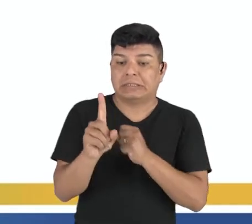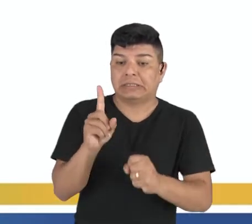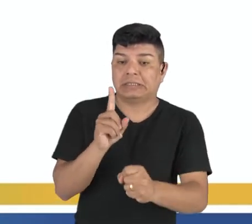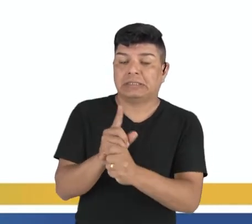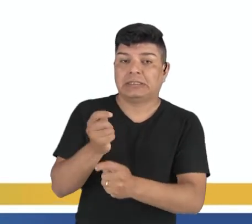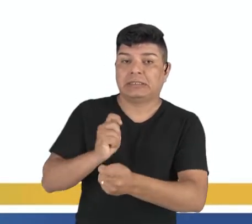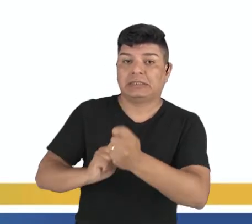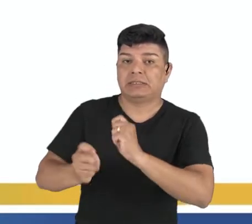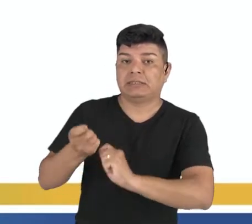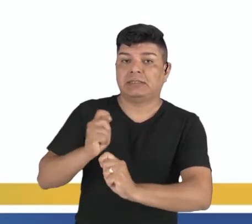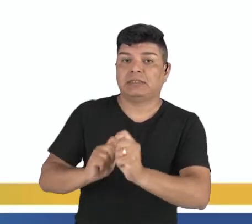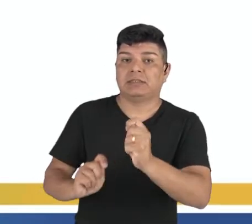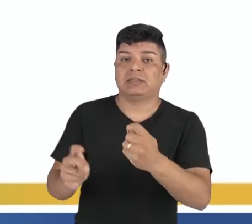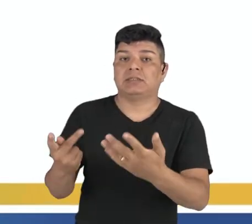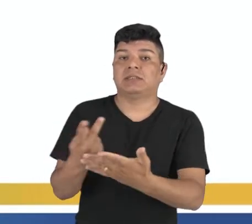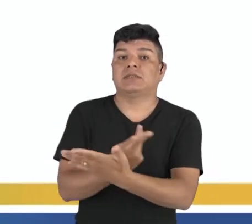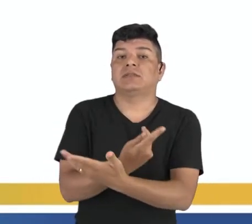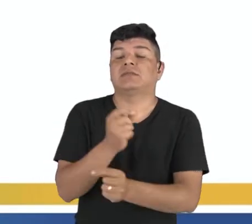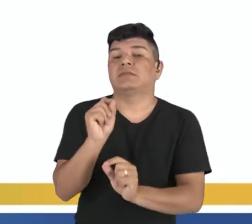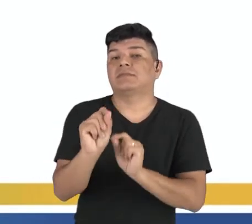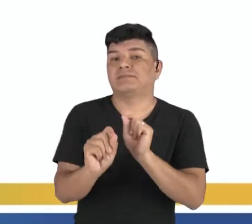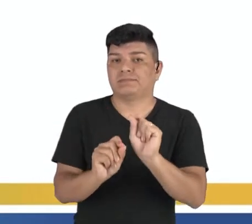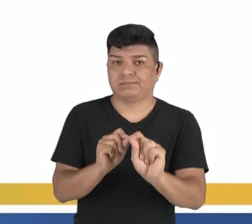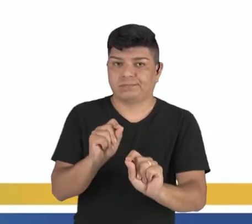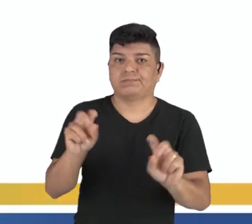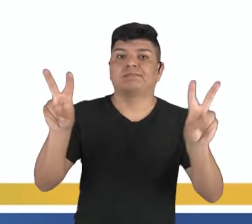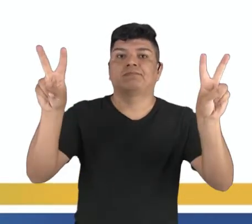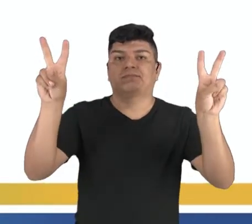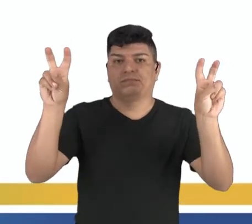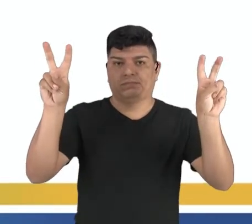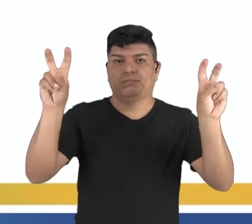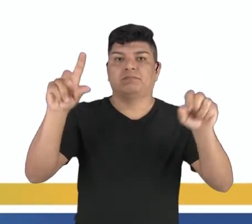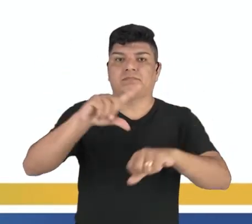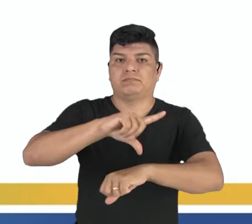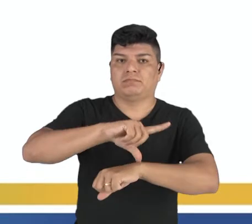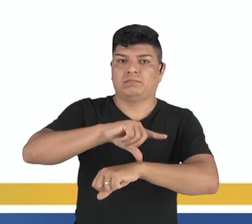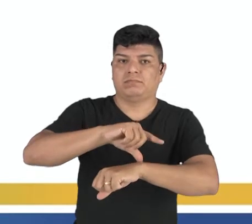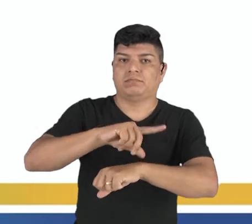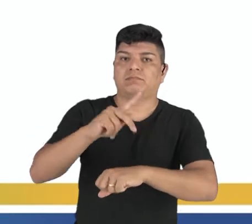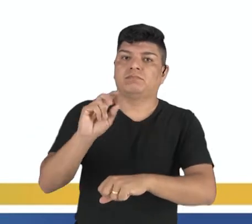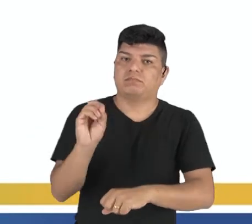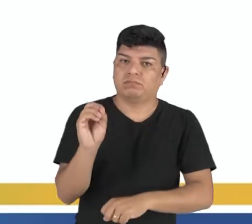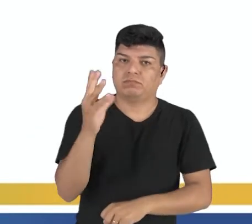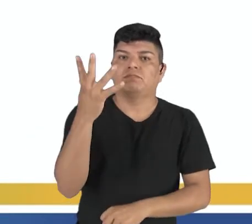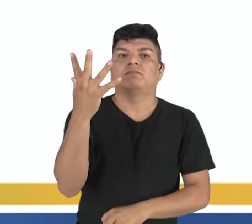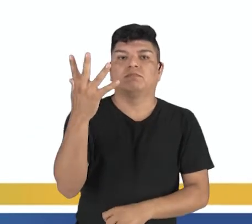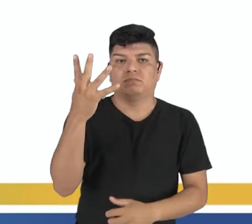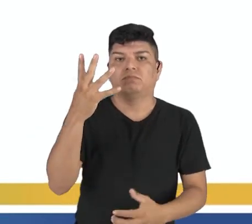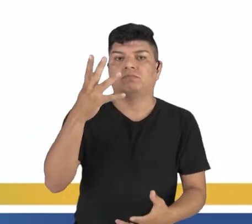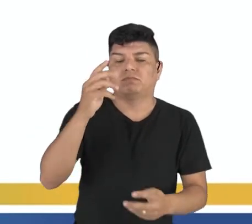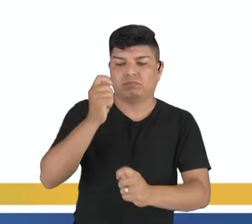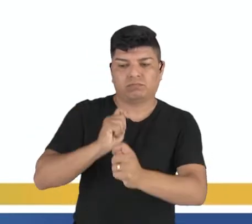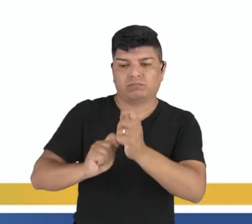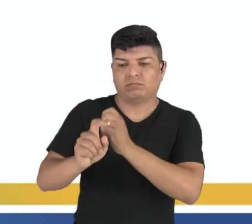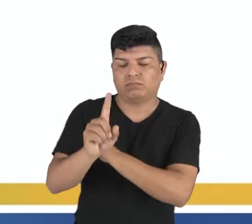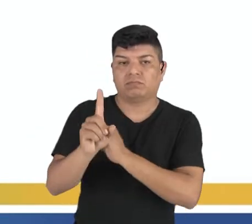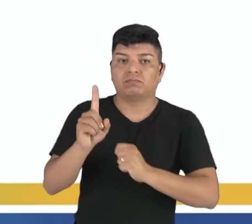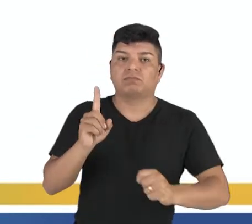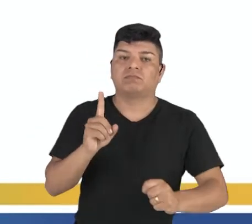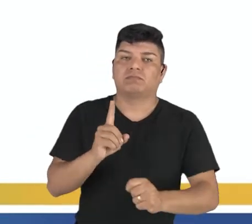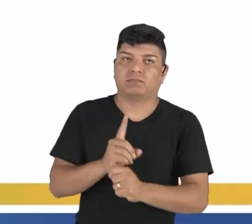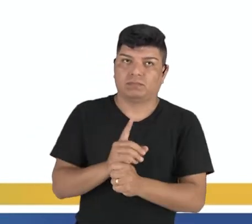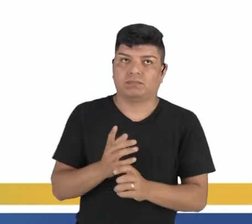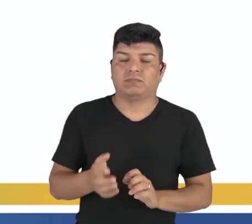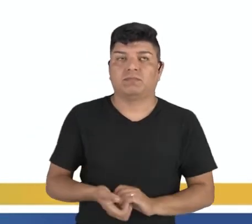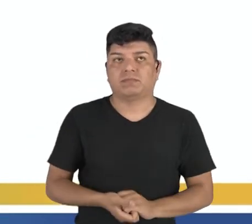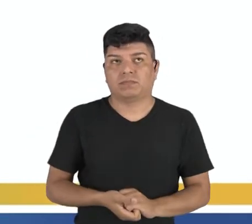econômico? Aliás, o nosso tema tem a ver com isso, né? Os fusos horários e os seus impactos socioeconômicos, não é verdade?